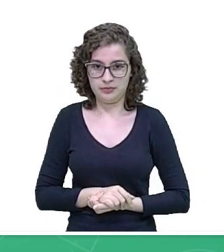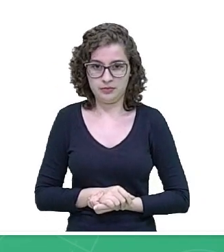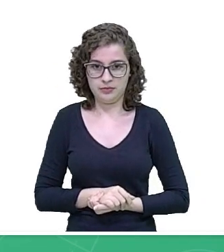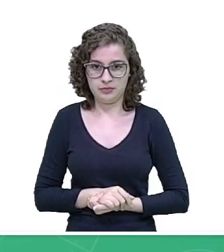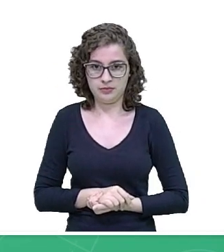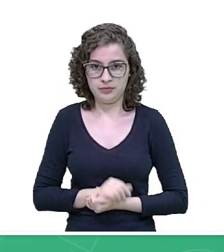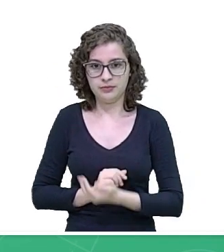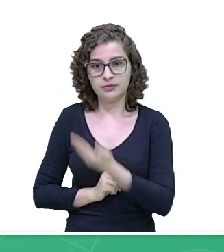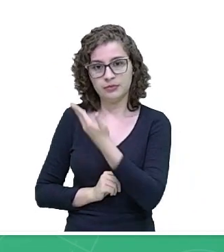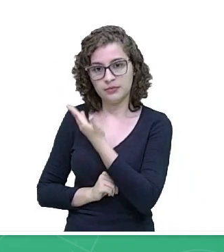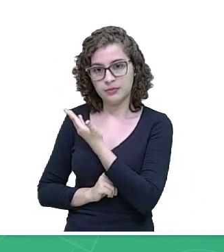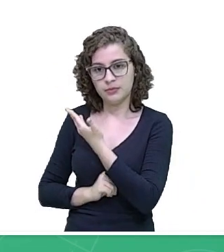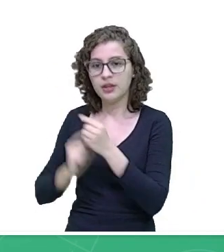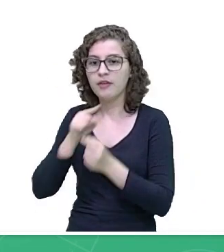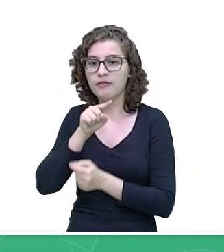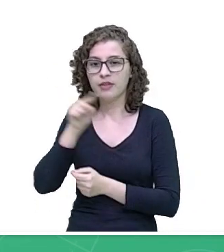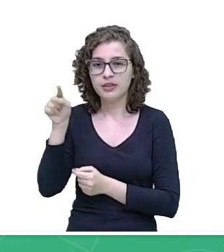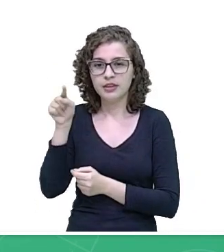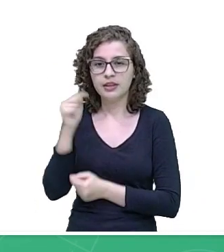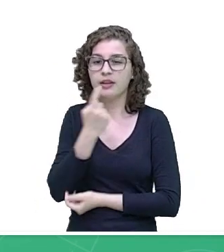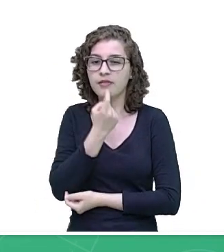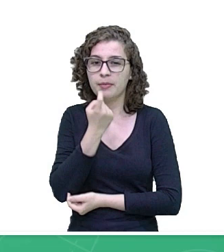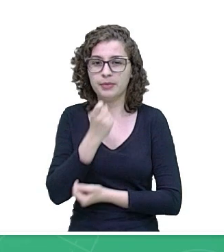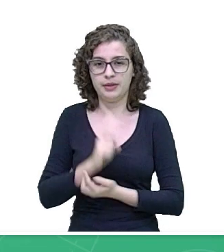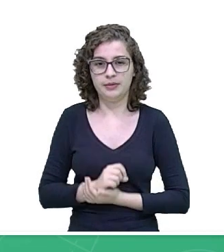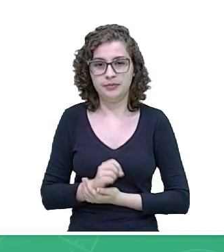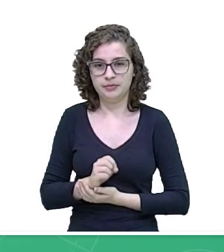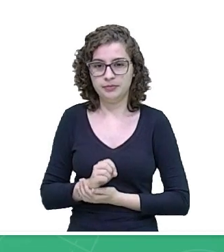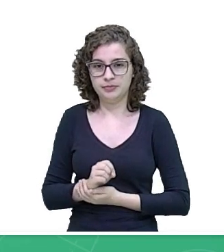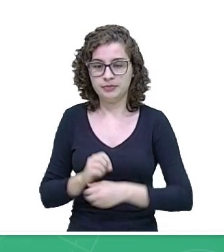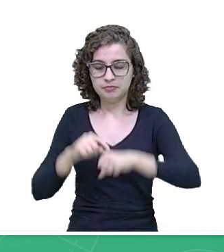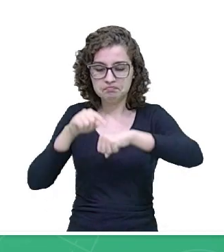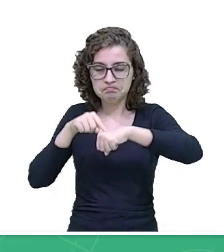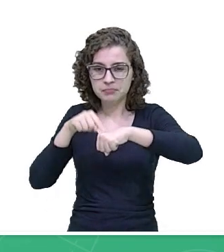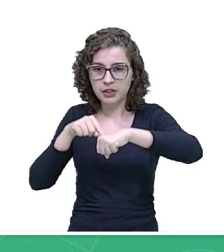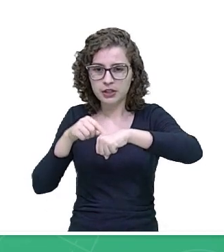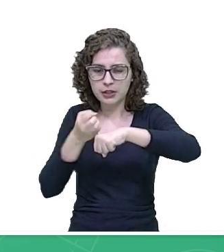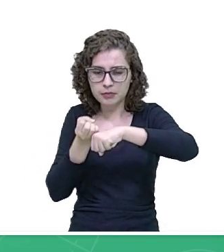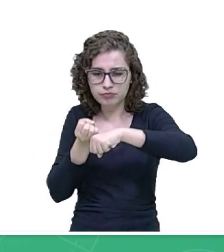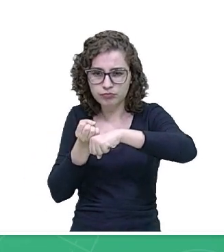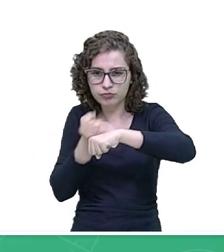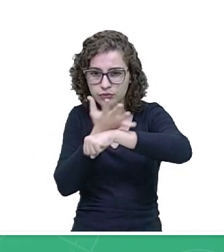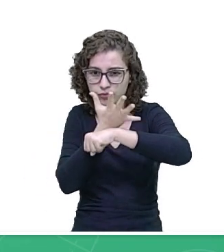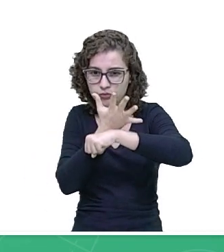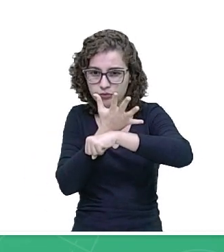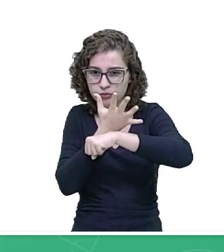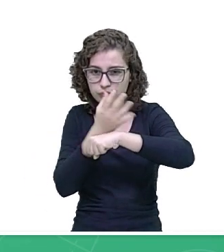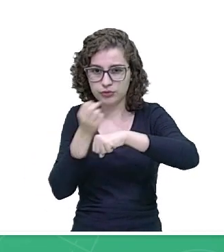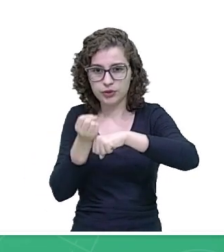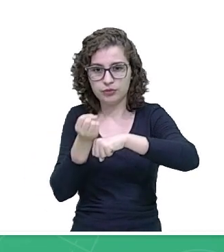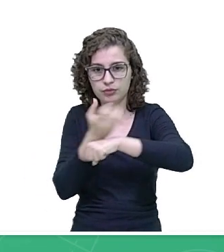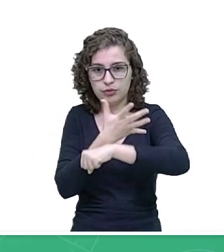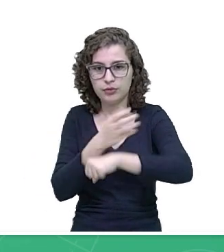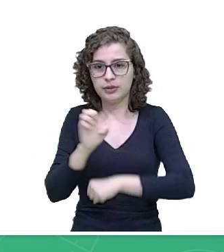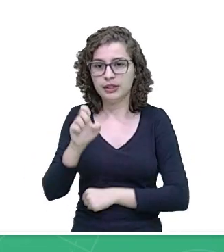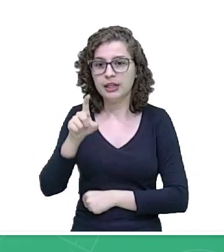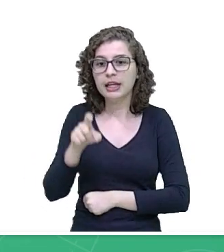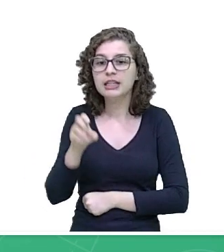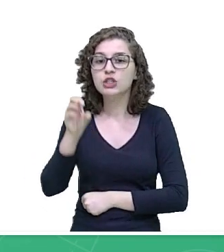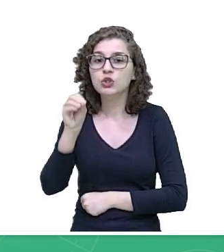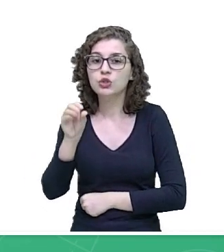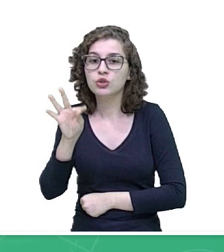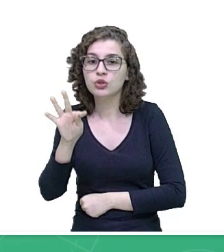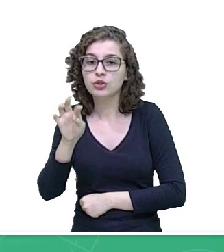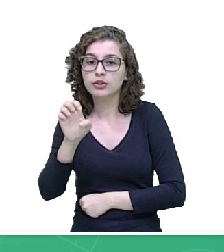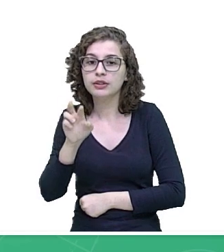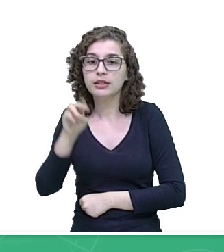processo exotérmico. Ele já está dizendo aqui o conceito que é o processo exotérmico. O calor